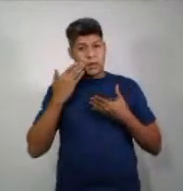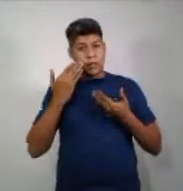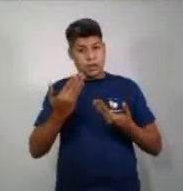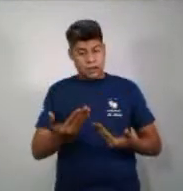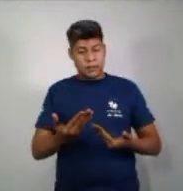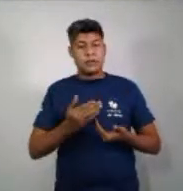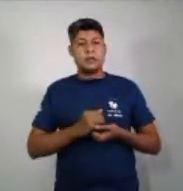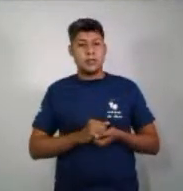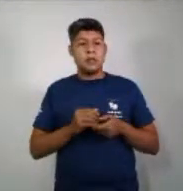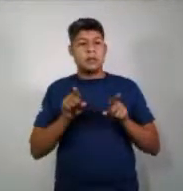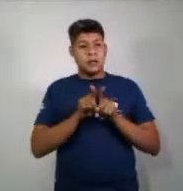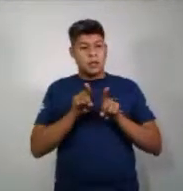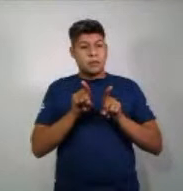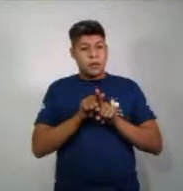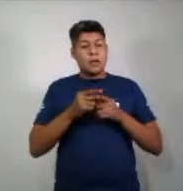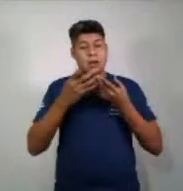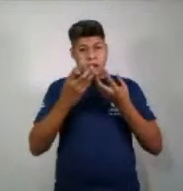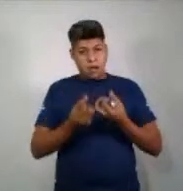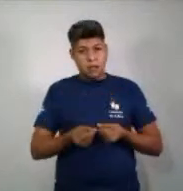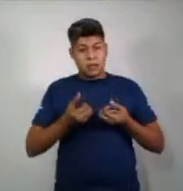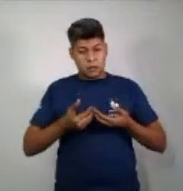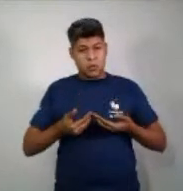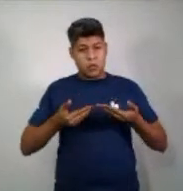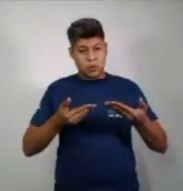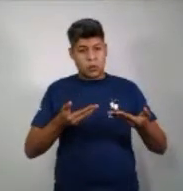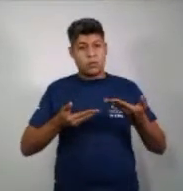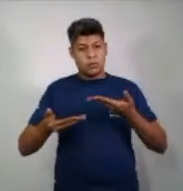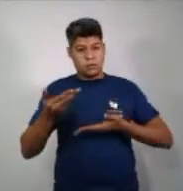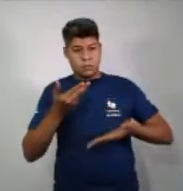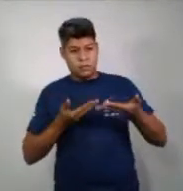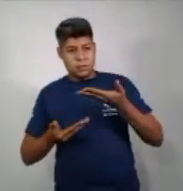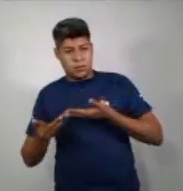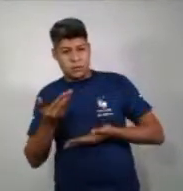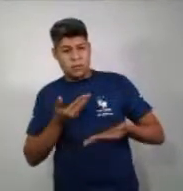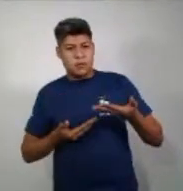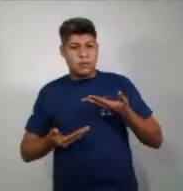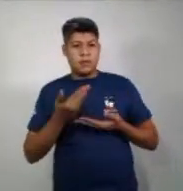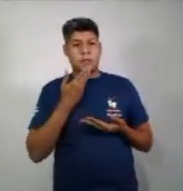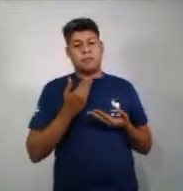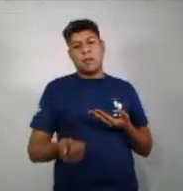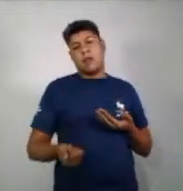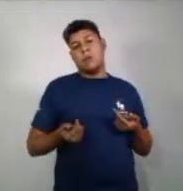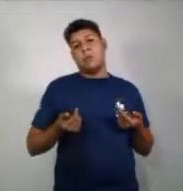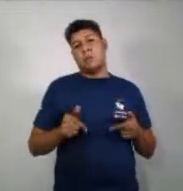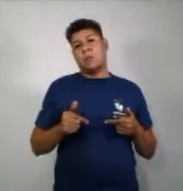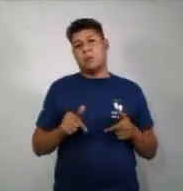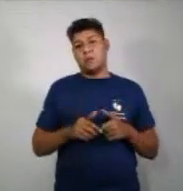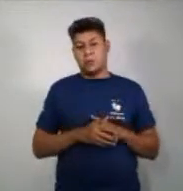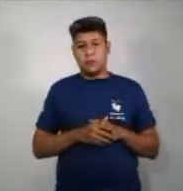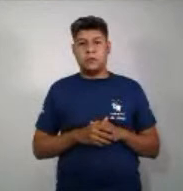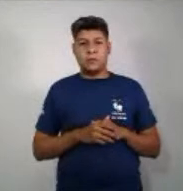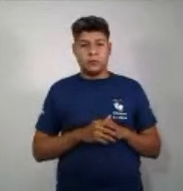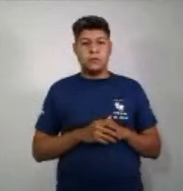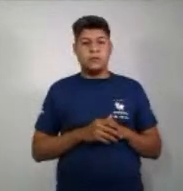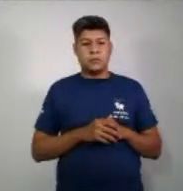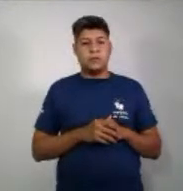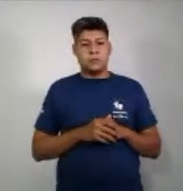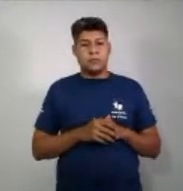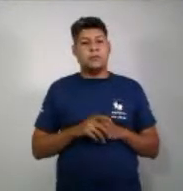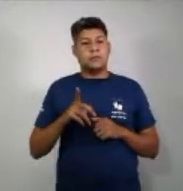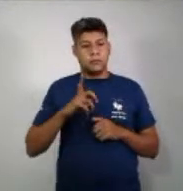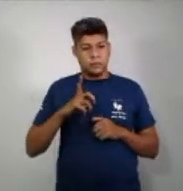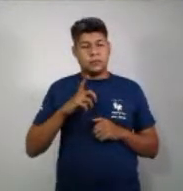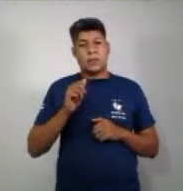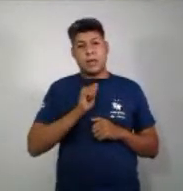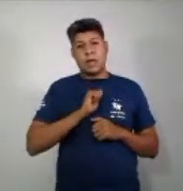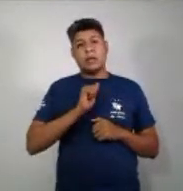muitíssimo, inclusive por ter me aceitado como mediadora, né? Que para mim foi Ah, uma grande honra. melhor não tem, Nani. Ah, Melhor não imagina, tem. gente, eu Deu